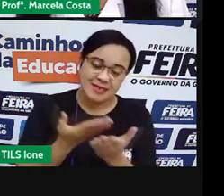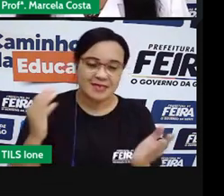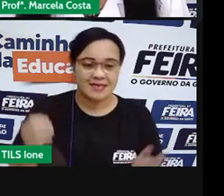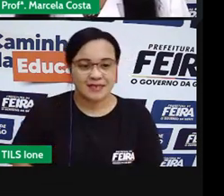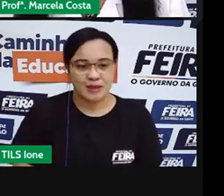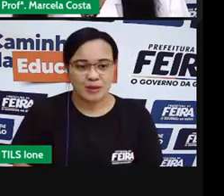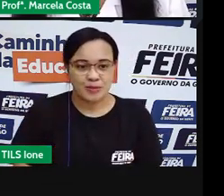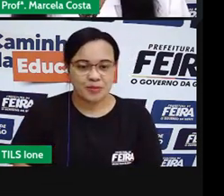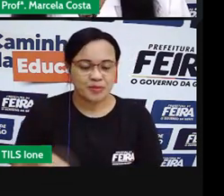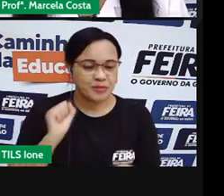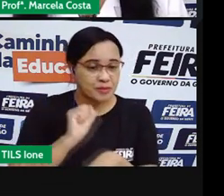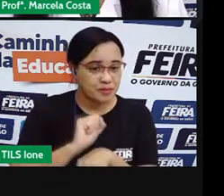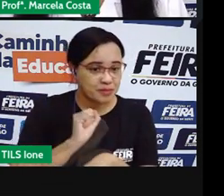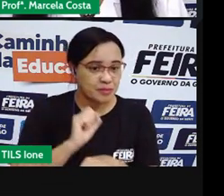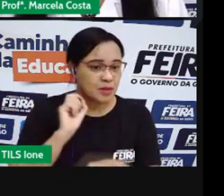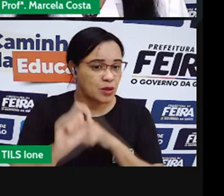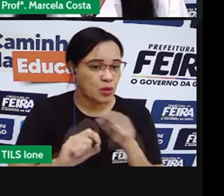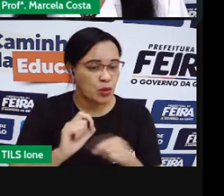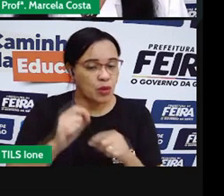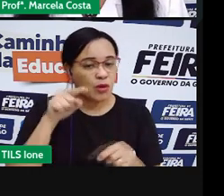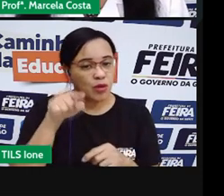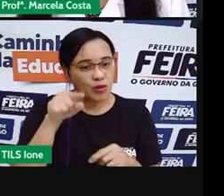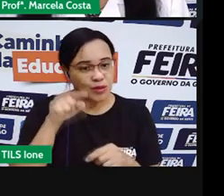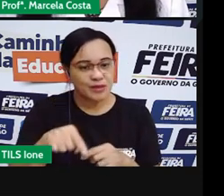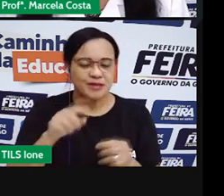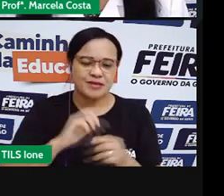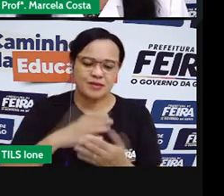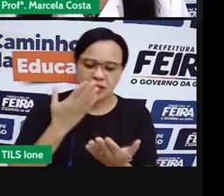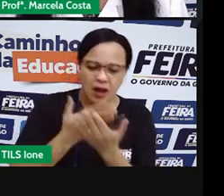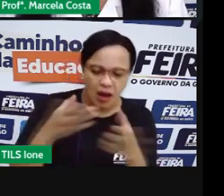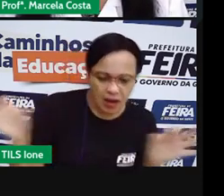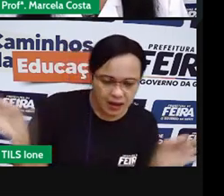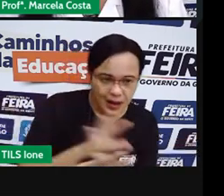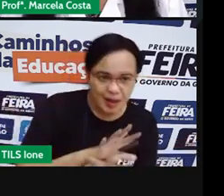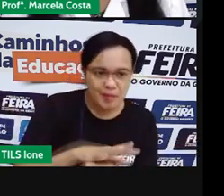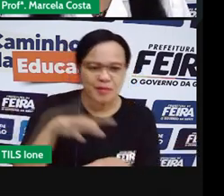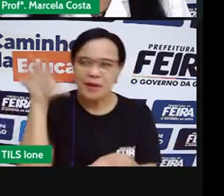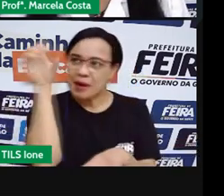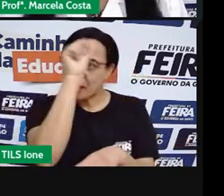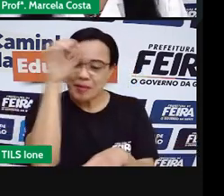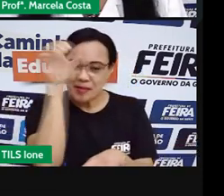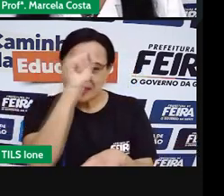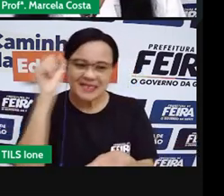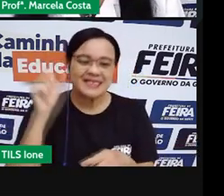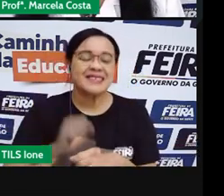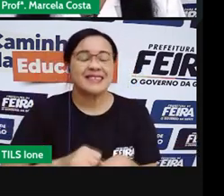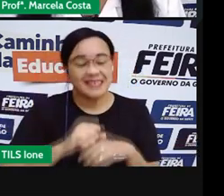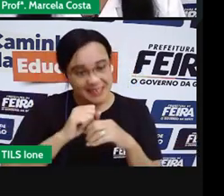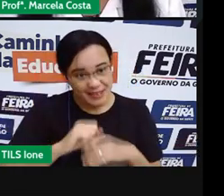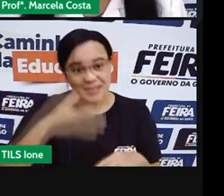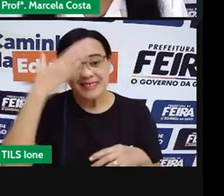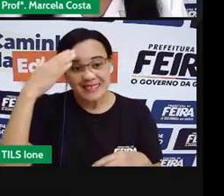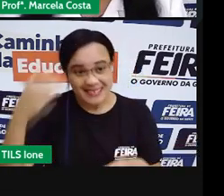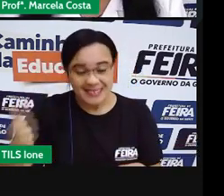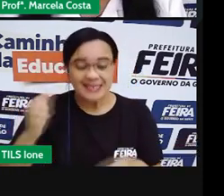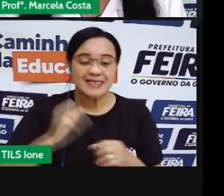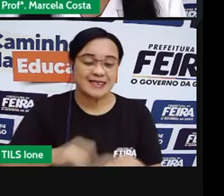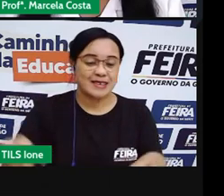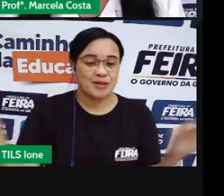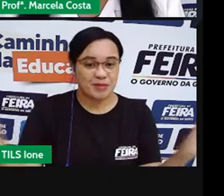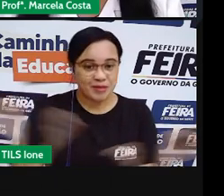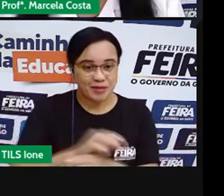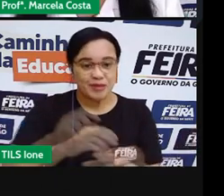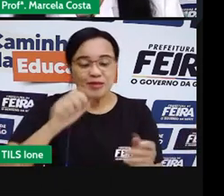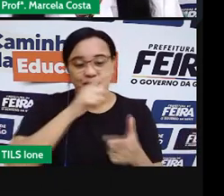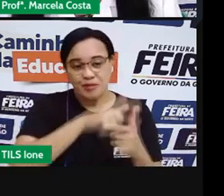eu espero que você saia da aula aprendendo a resolver e a elaborar problemas do